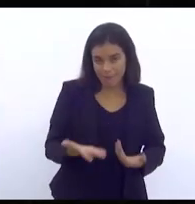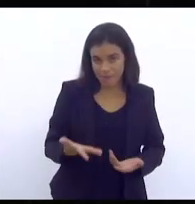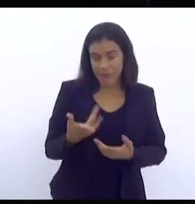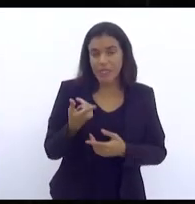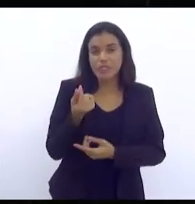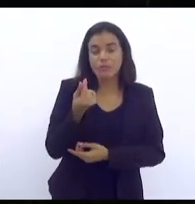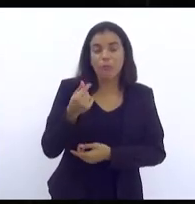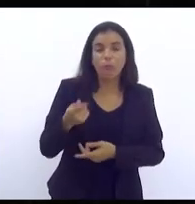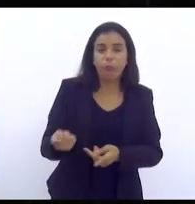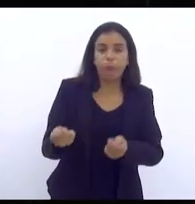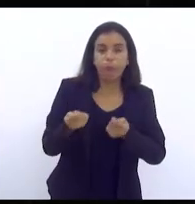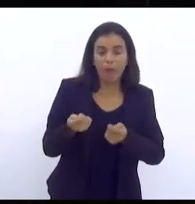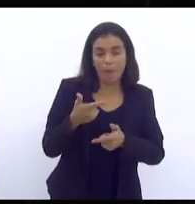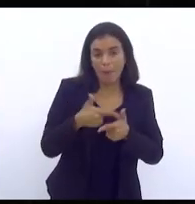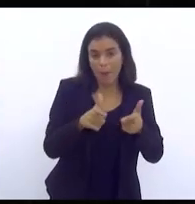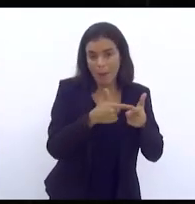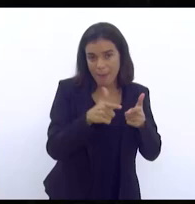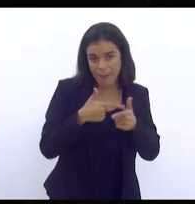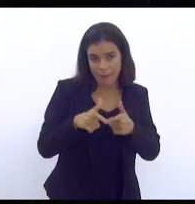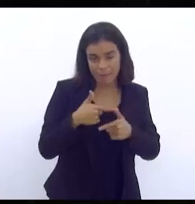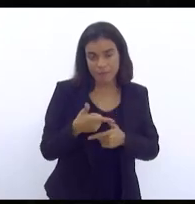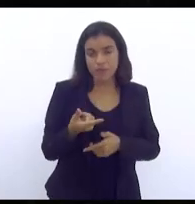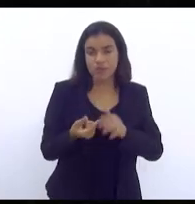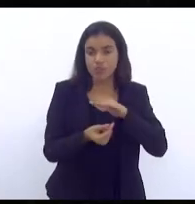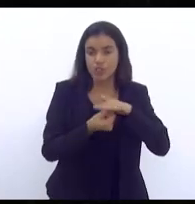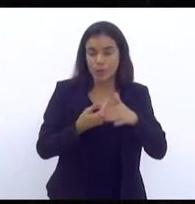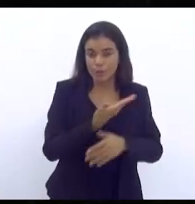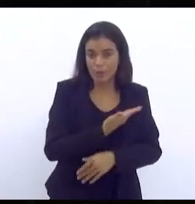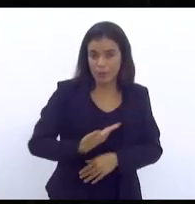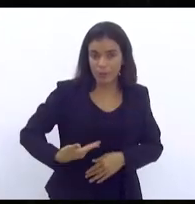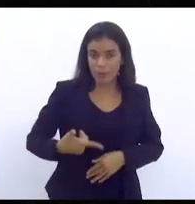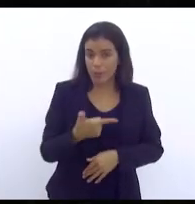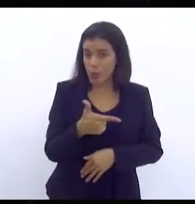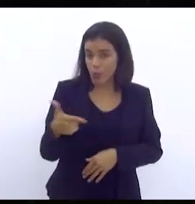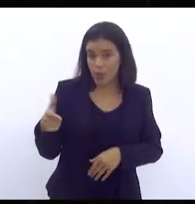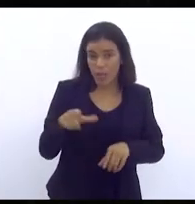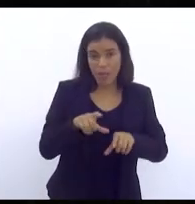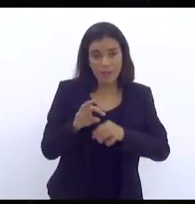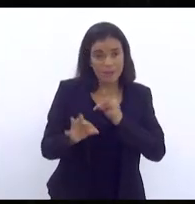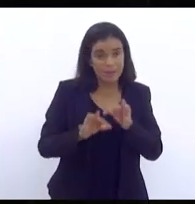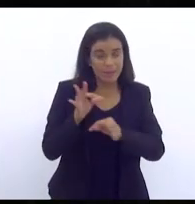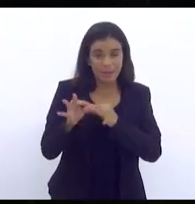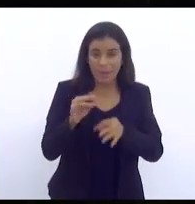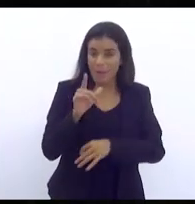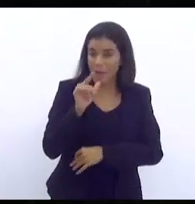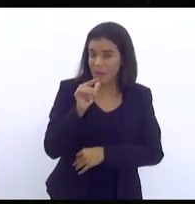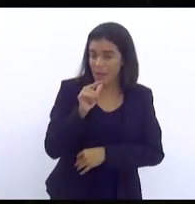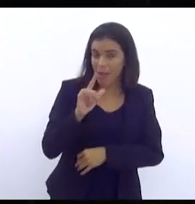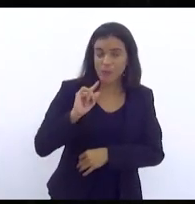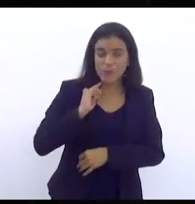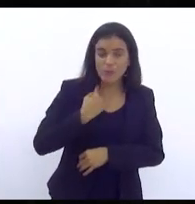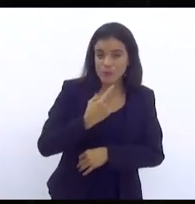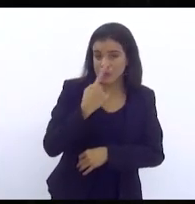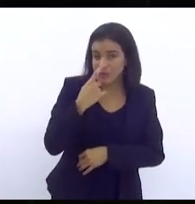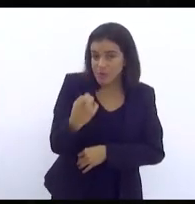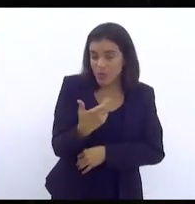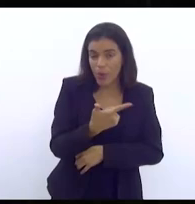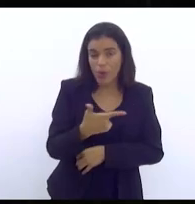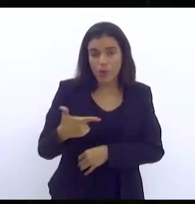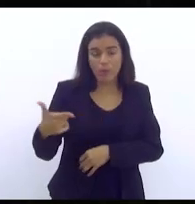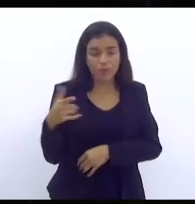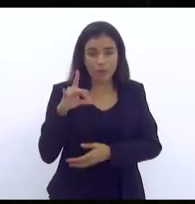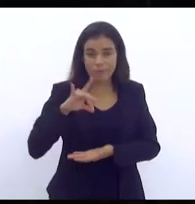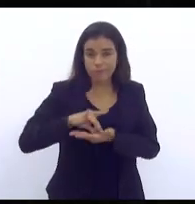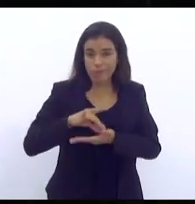públicos grande parte dos Municípios do Estado do Rio de Janeiro não tem esgoto o tratamento de esgoto adequado ou simplesmente não possuem